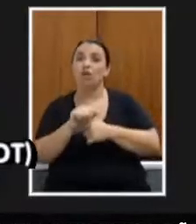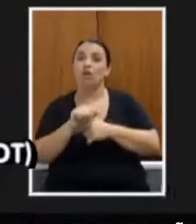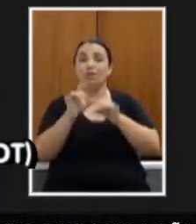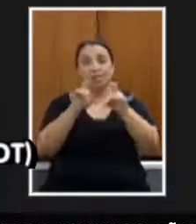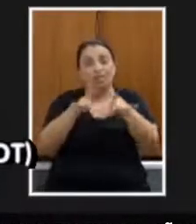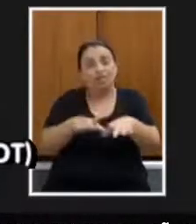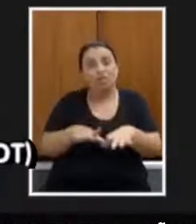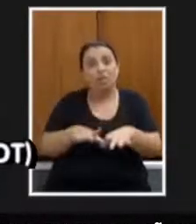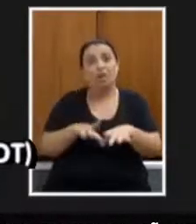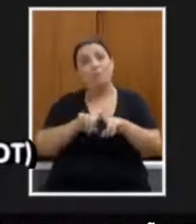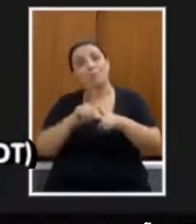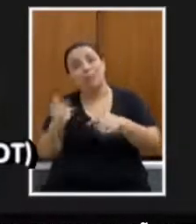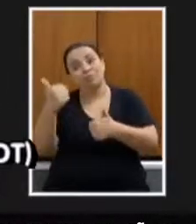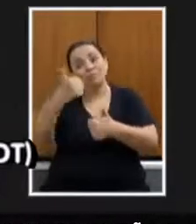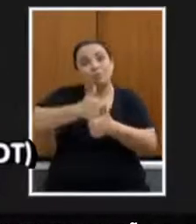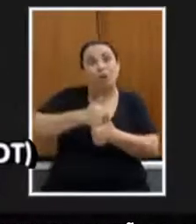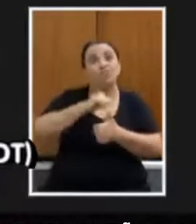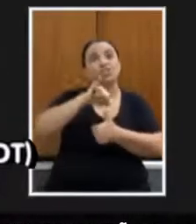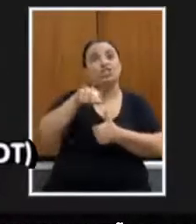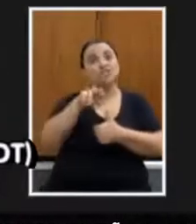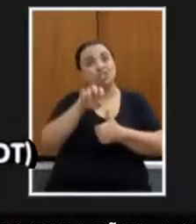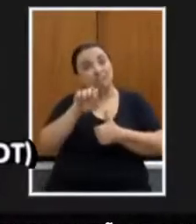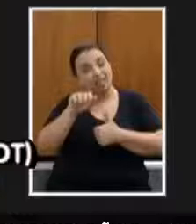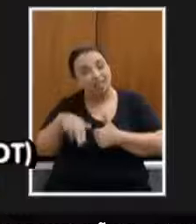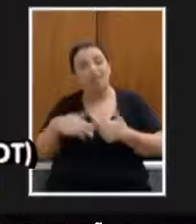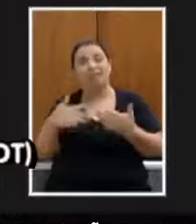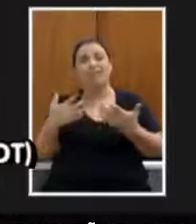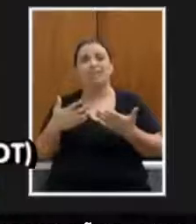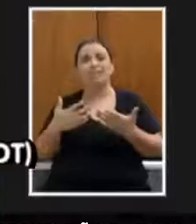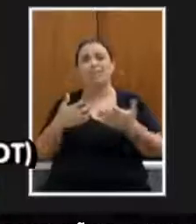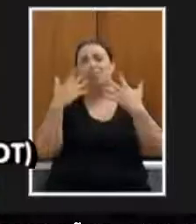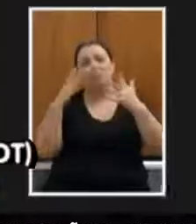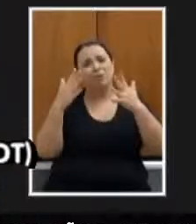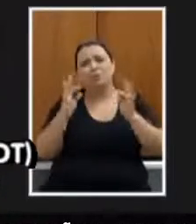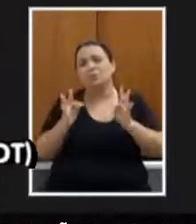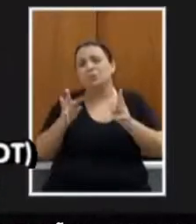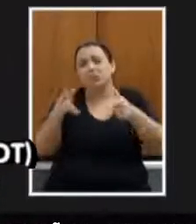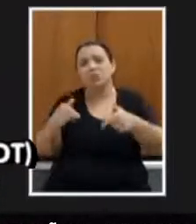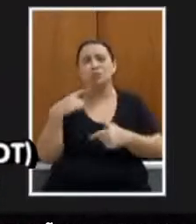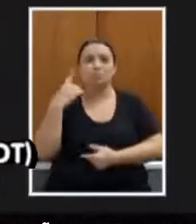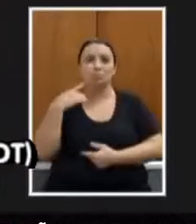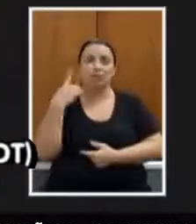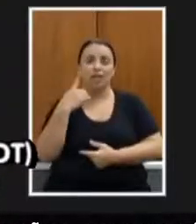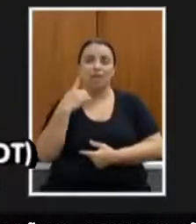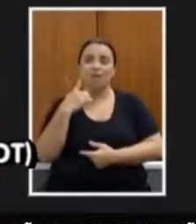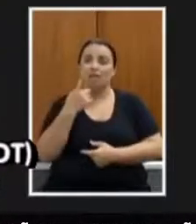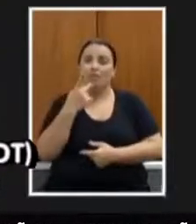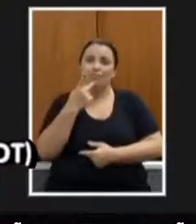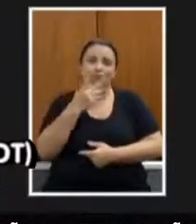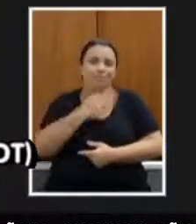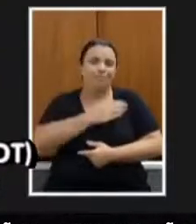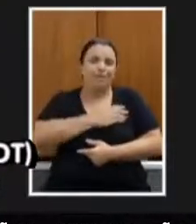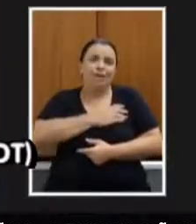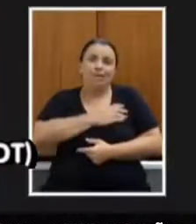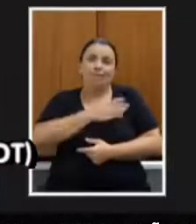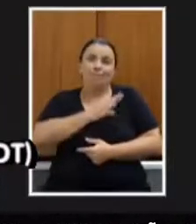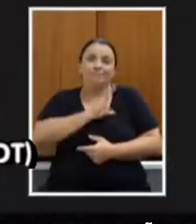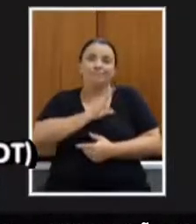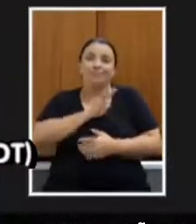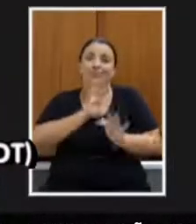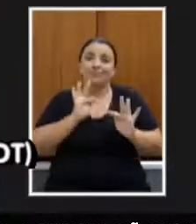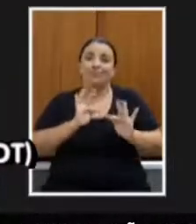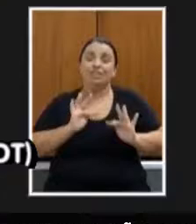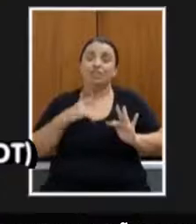deputados. Apesar da gente brincar muito, a gente fala muito do coração, lembrando que nós fazemos